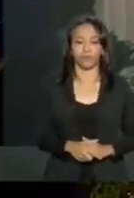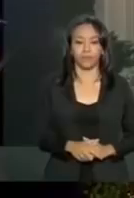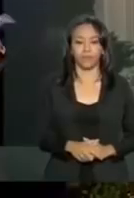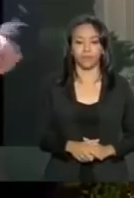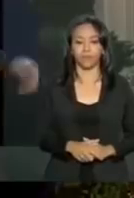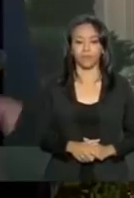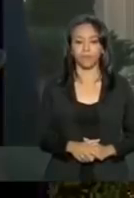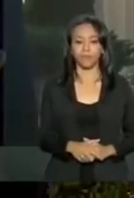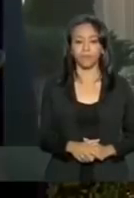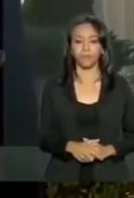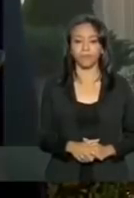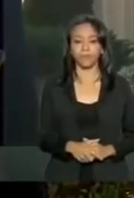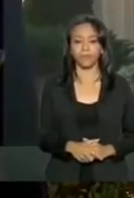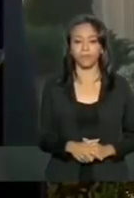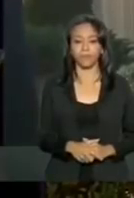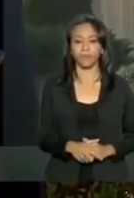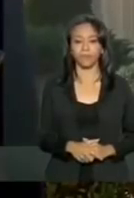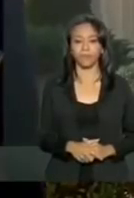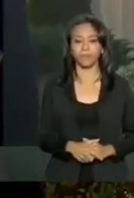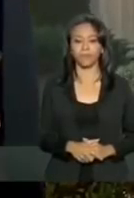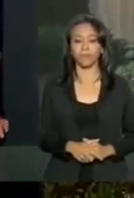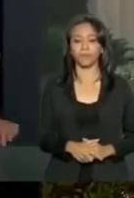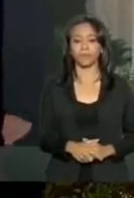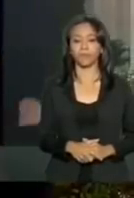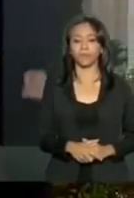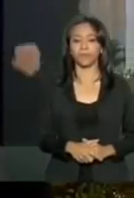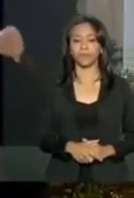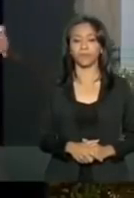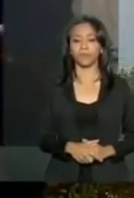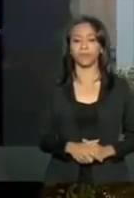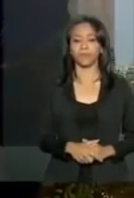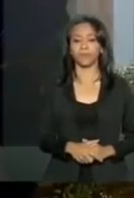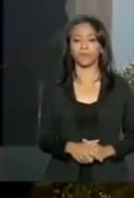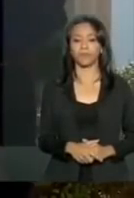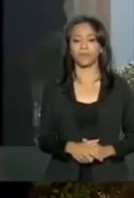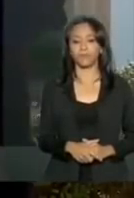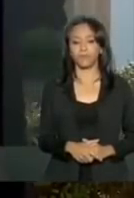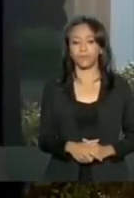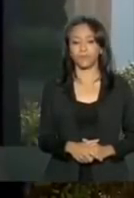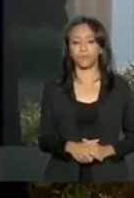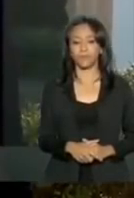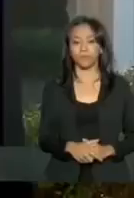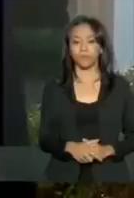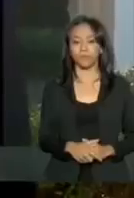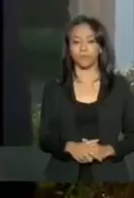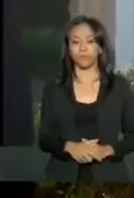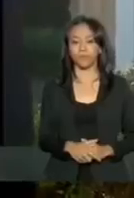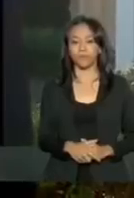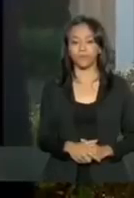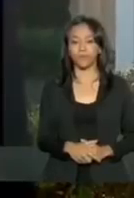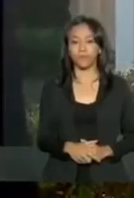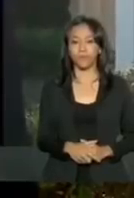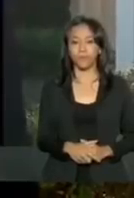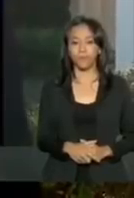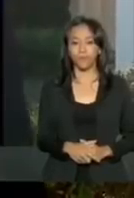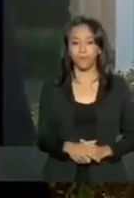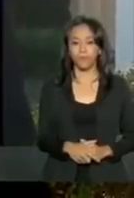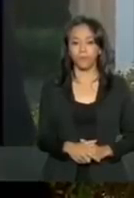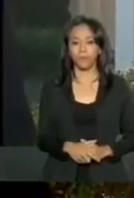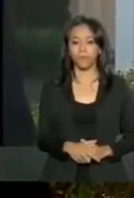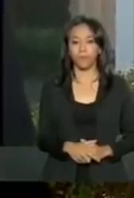Thank you very much. Thank you. Thank you very much. So we'll take a couple of questions. Roberta